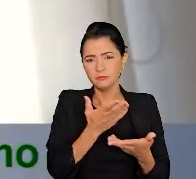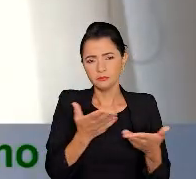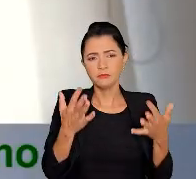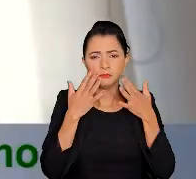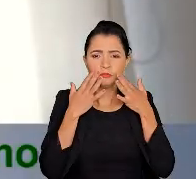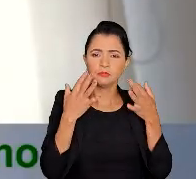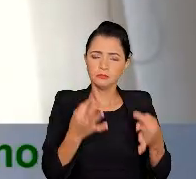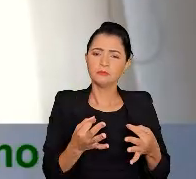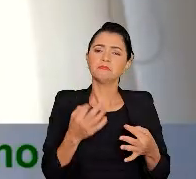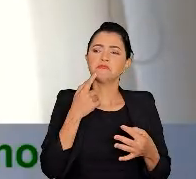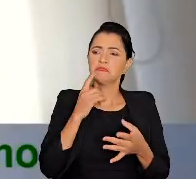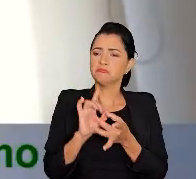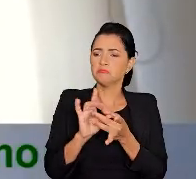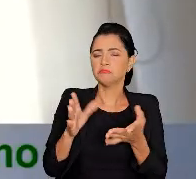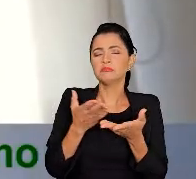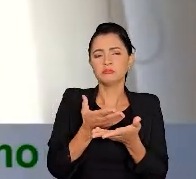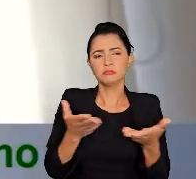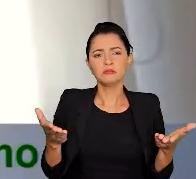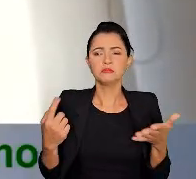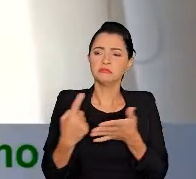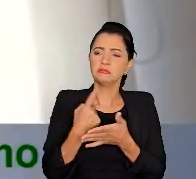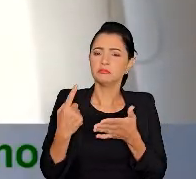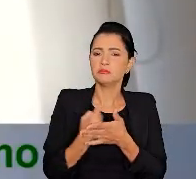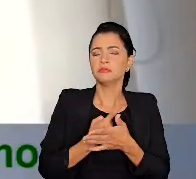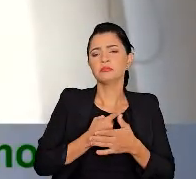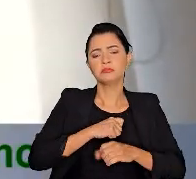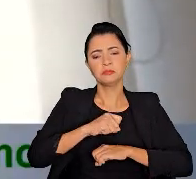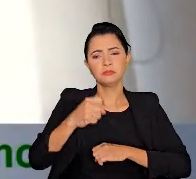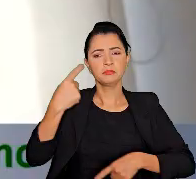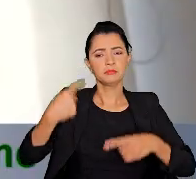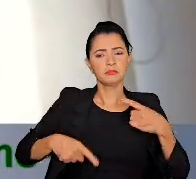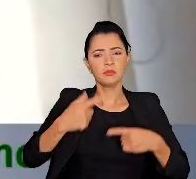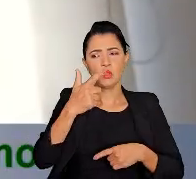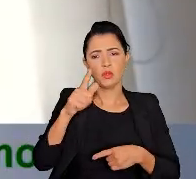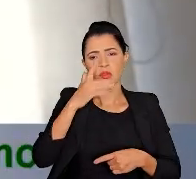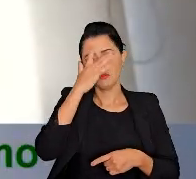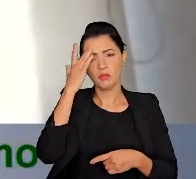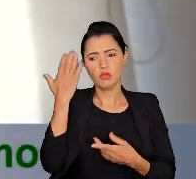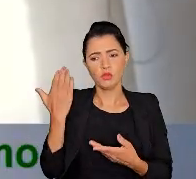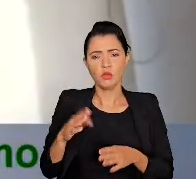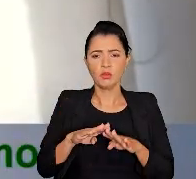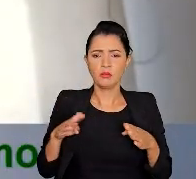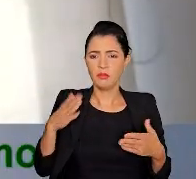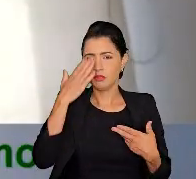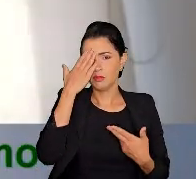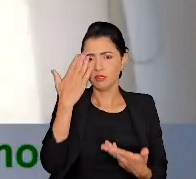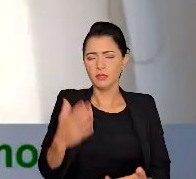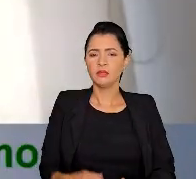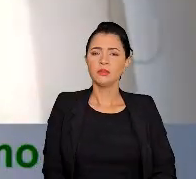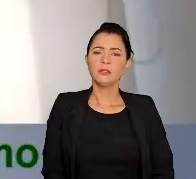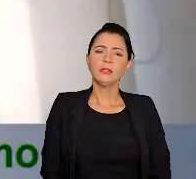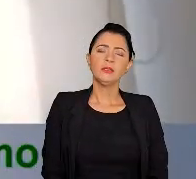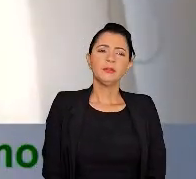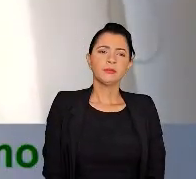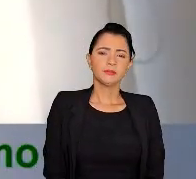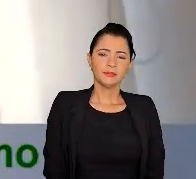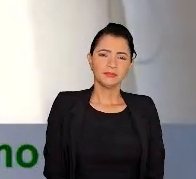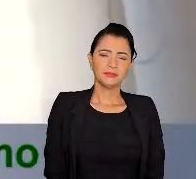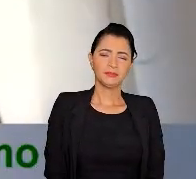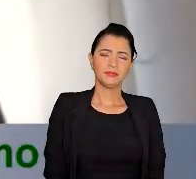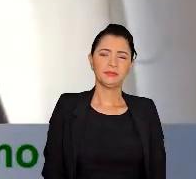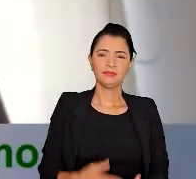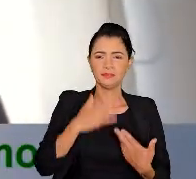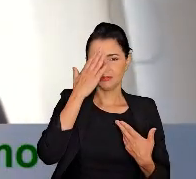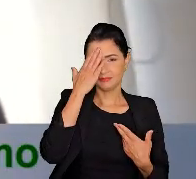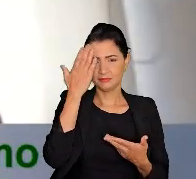todos e me coloco à disposição para o debate com os demais integrantes da mesa. Muito obrigado. Muito obrigada,